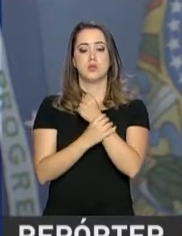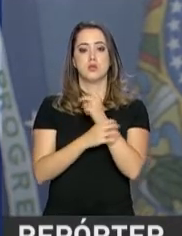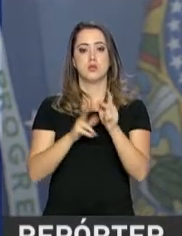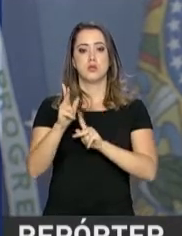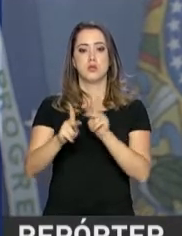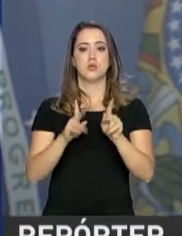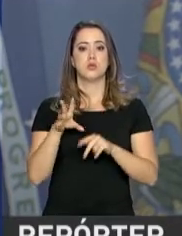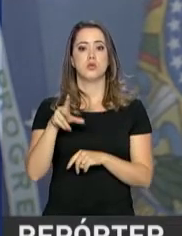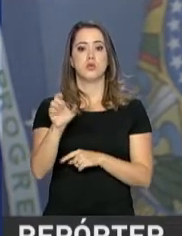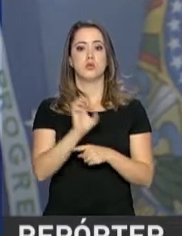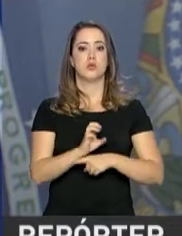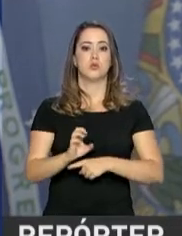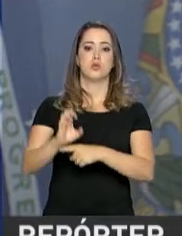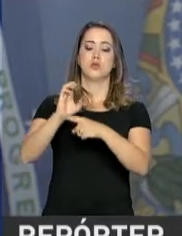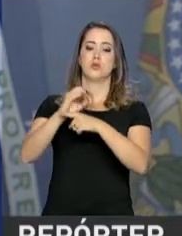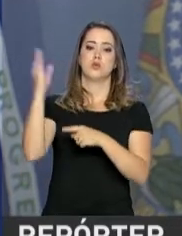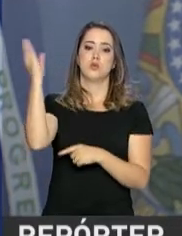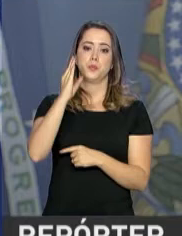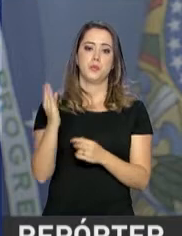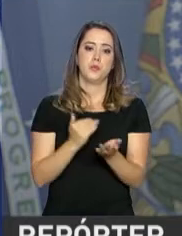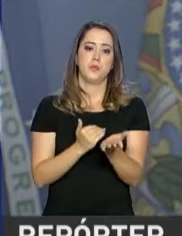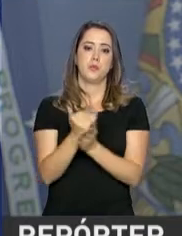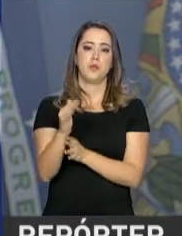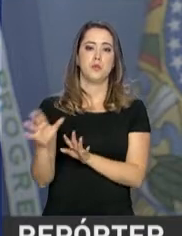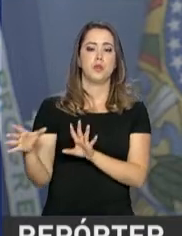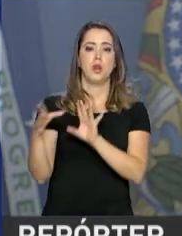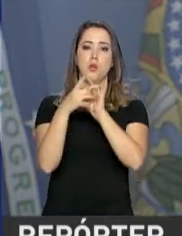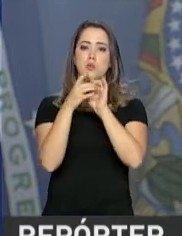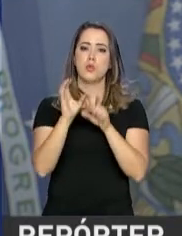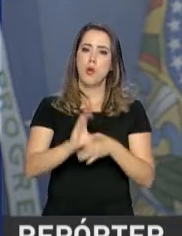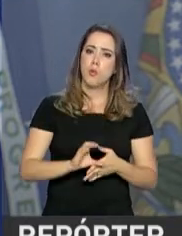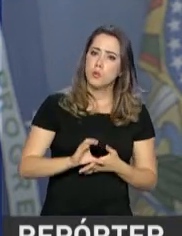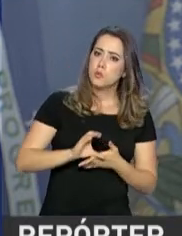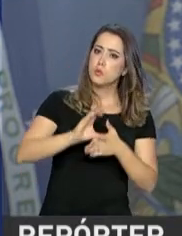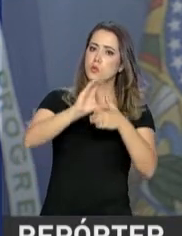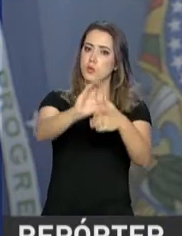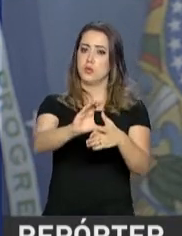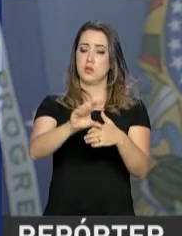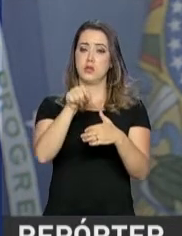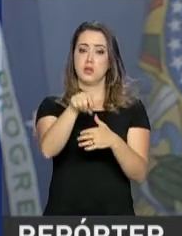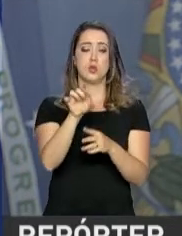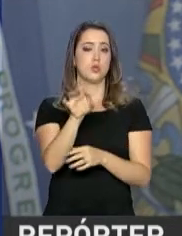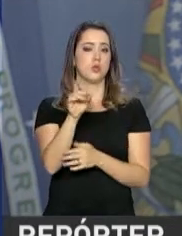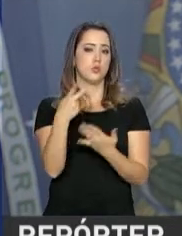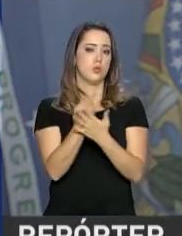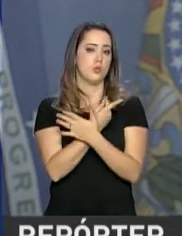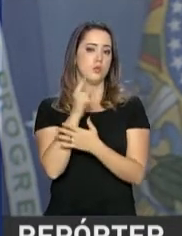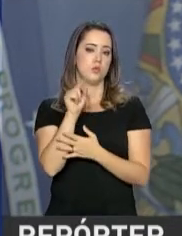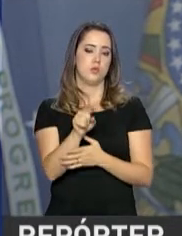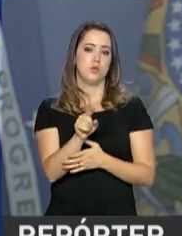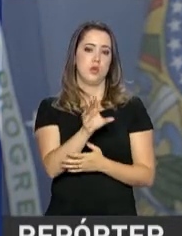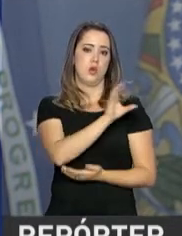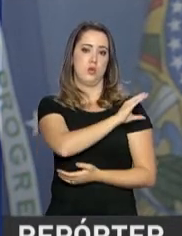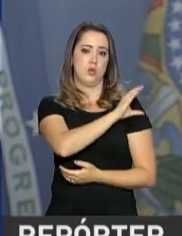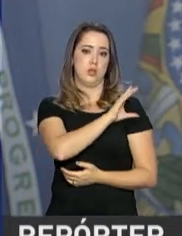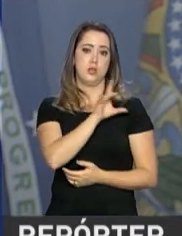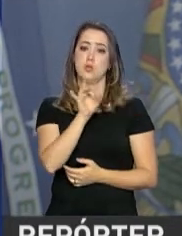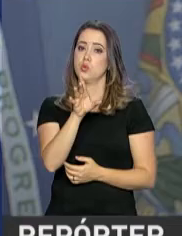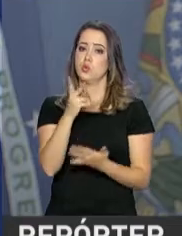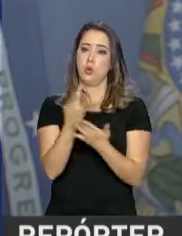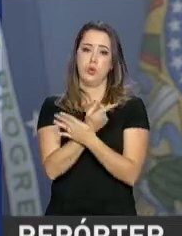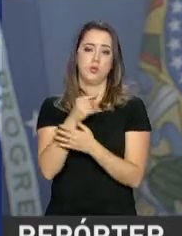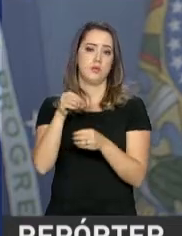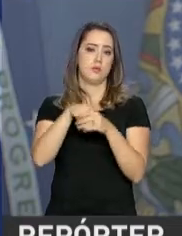de todos os estados brasileiros a partir da coordenação que só pode residir habitar no estado federal